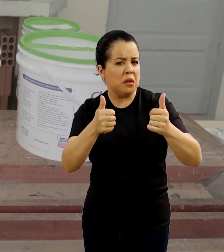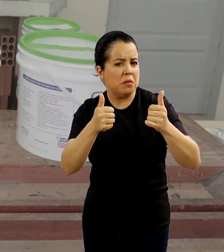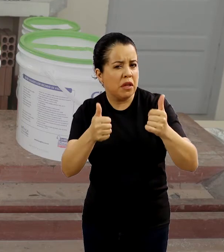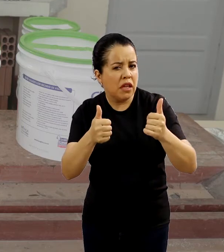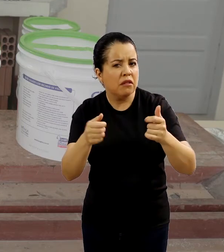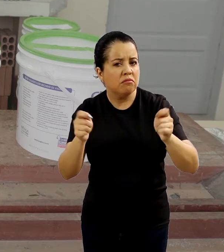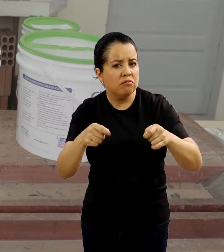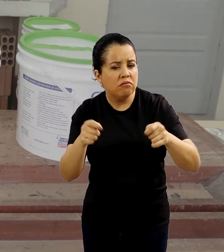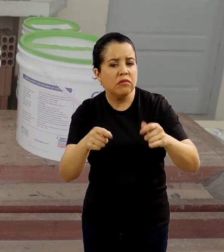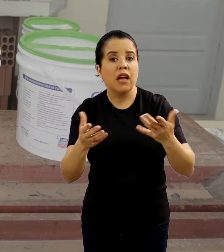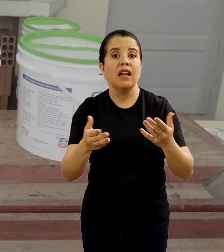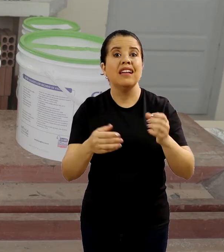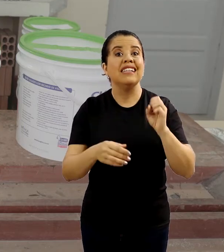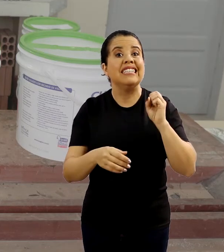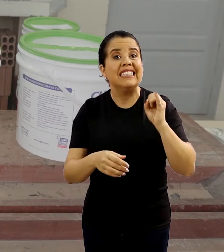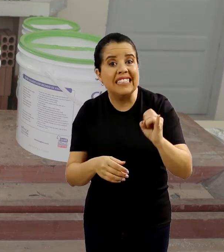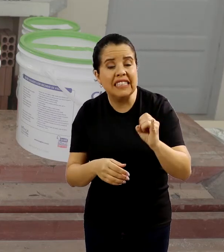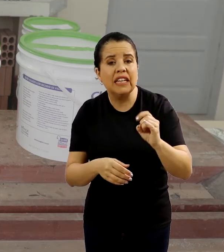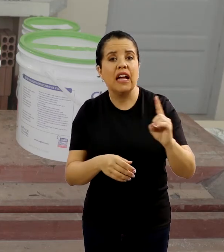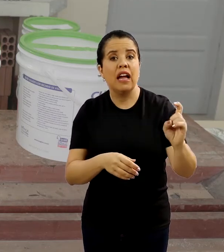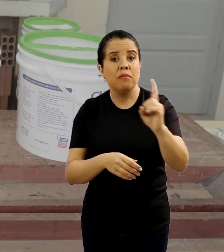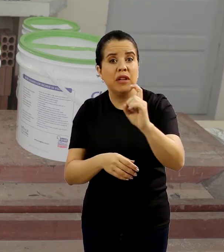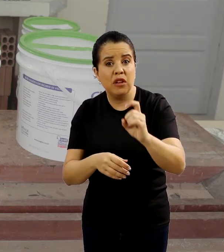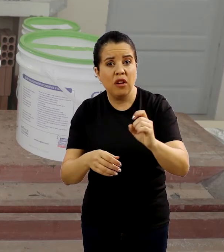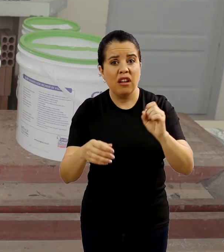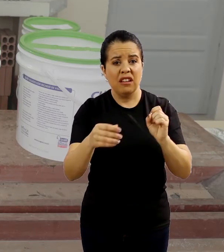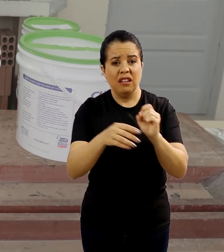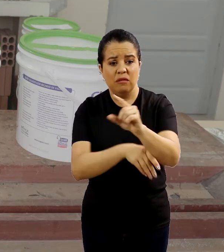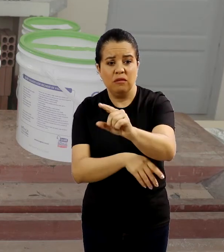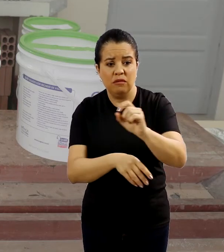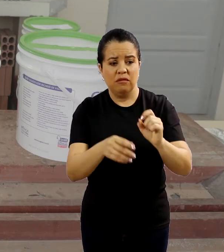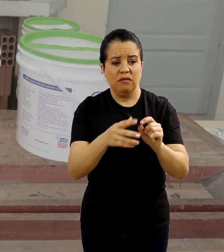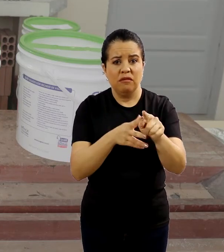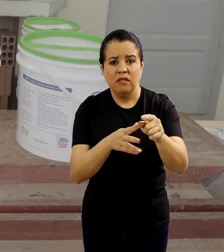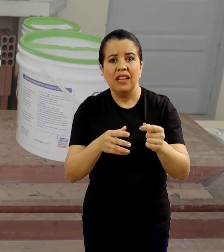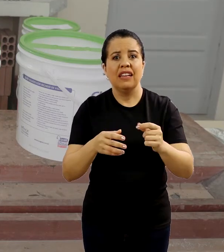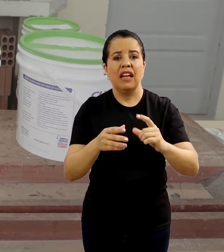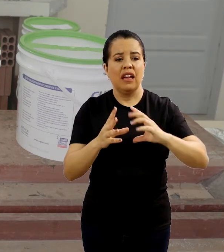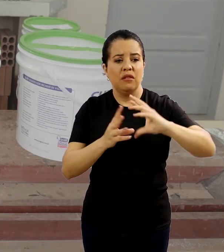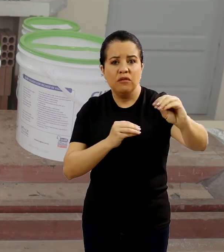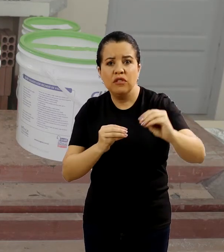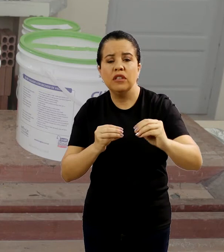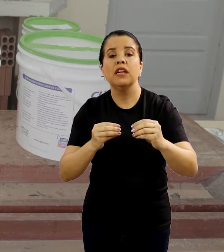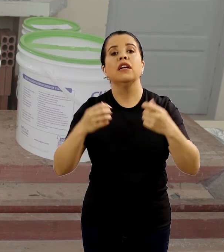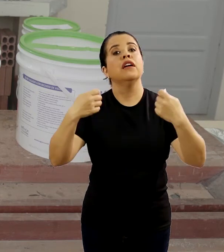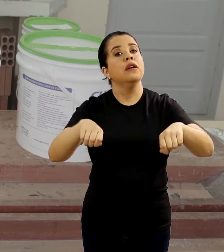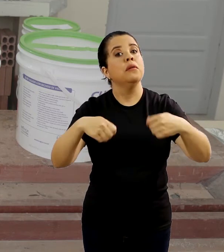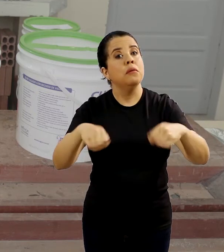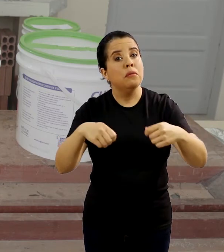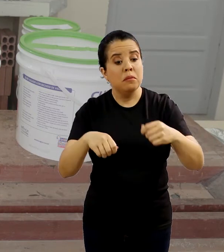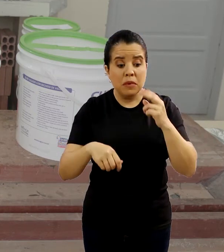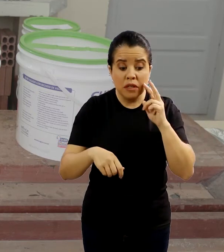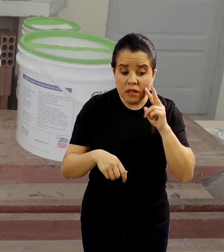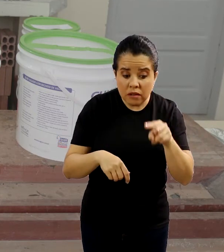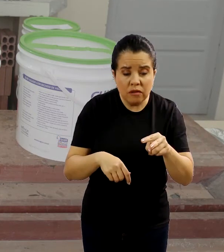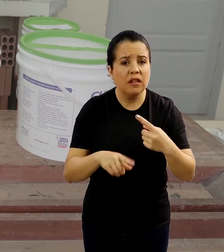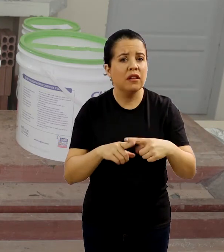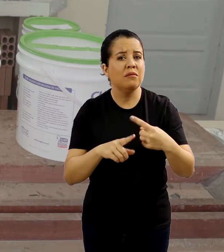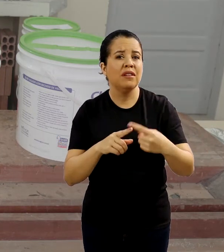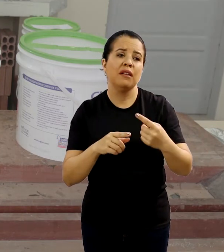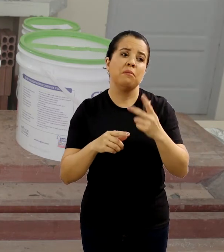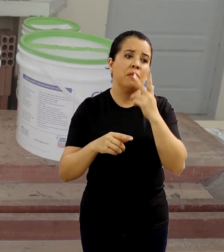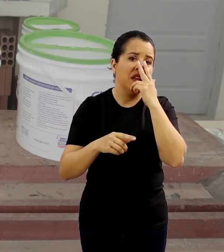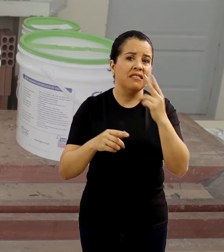observar. Se ele estiver esfarelando muito, significa que o ambiente está muito seco, então você precisa retirar um pouco das folhas. E caso ele esteja muito